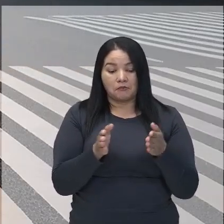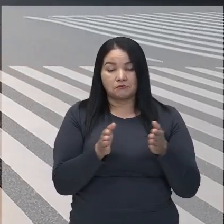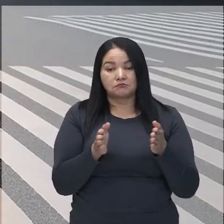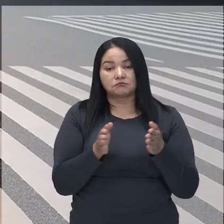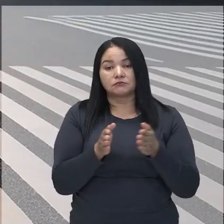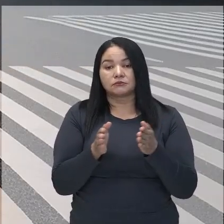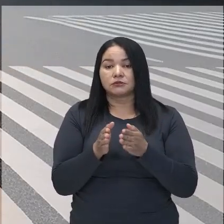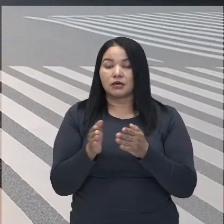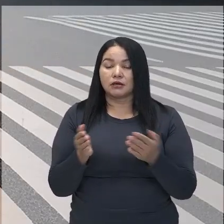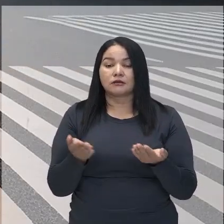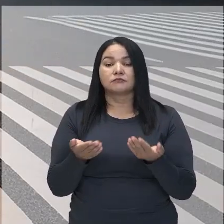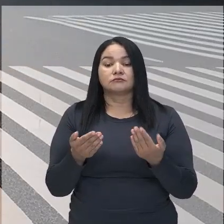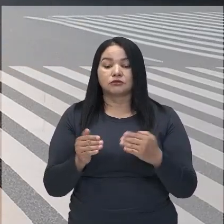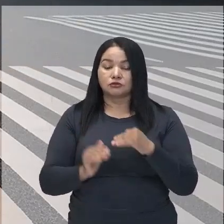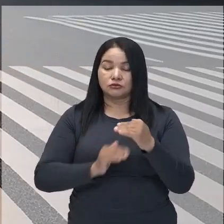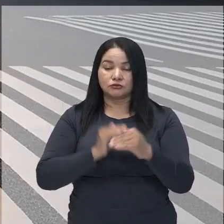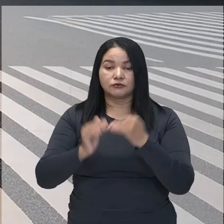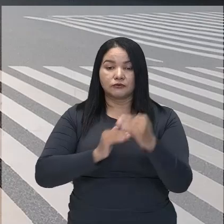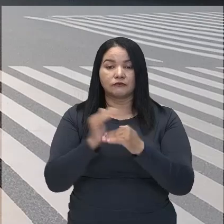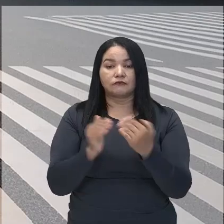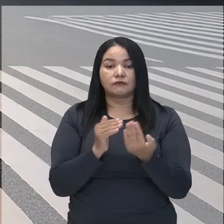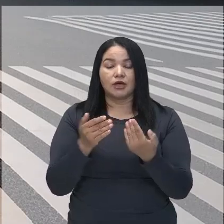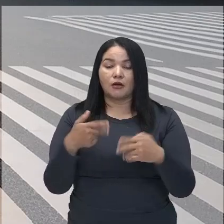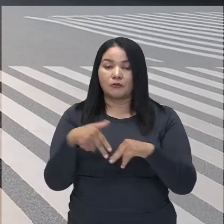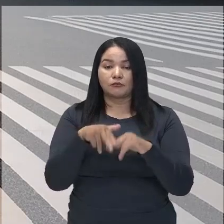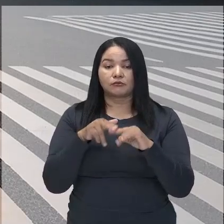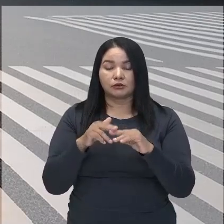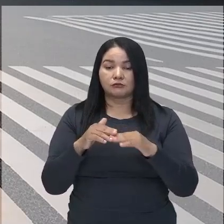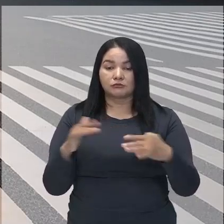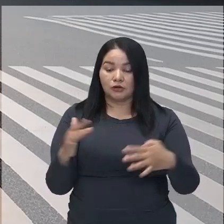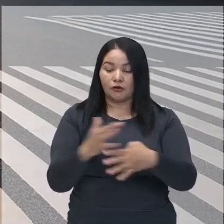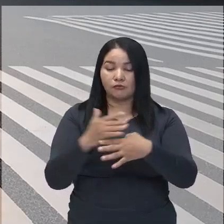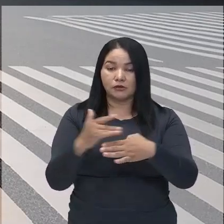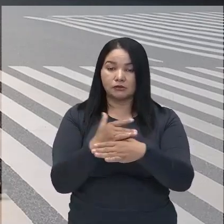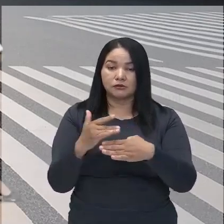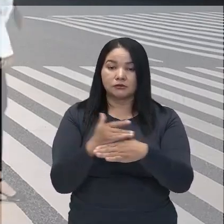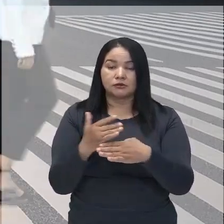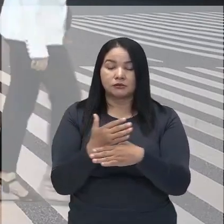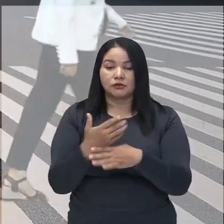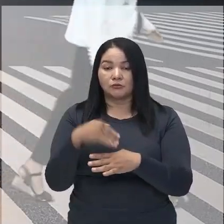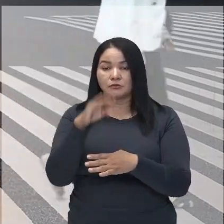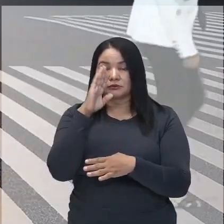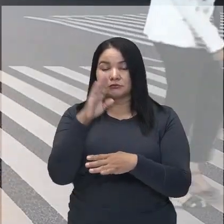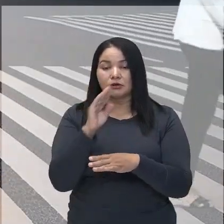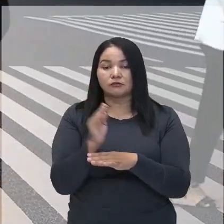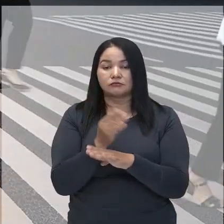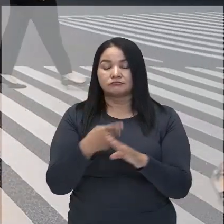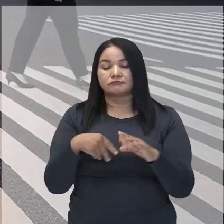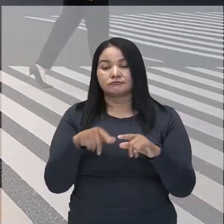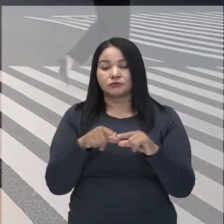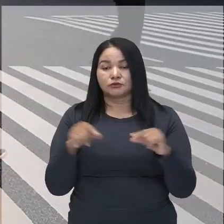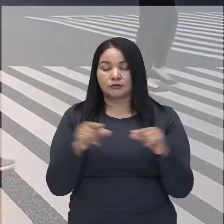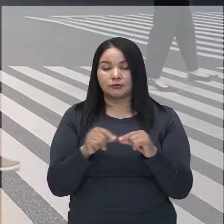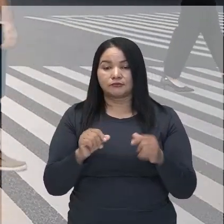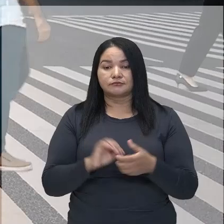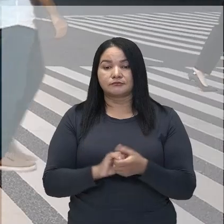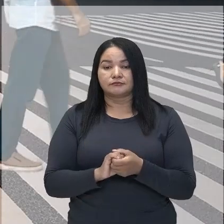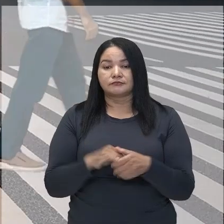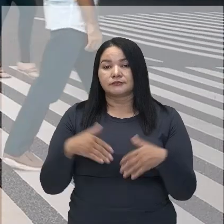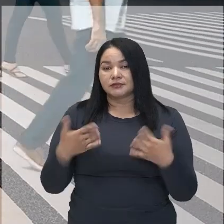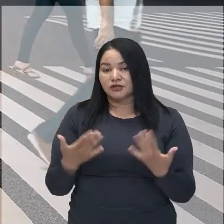de desenvolvimento através de urbanização que acaba prevalecendo no Japão. E assim,